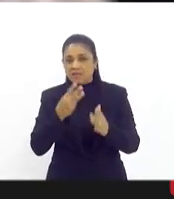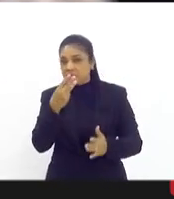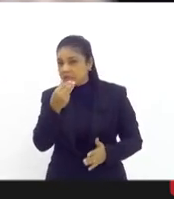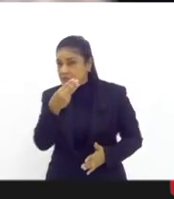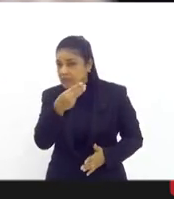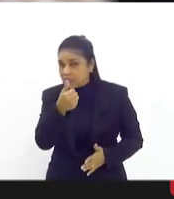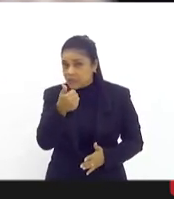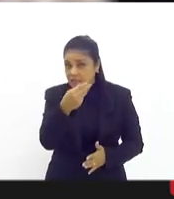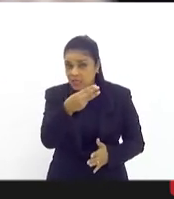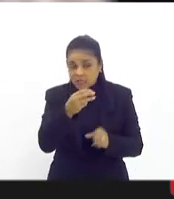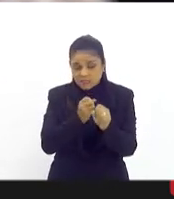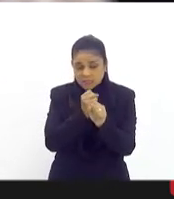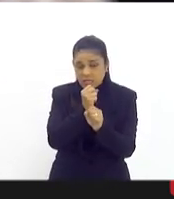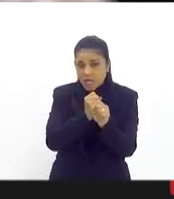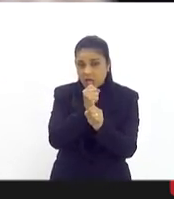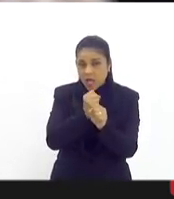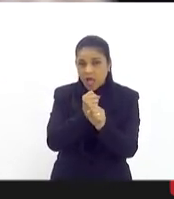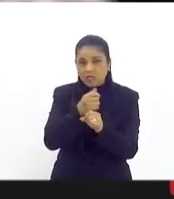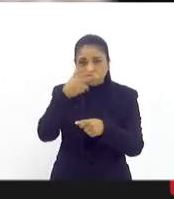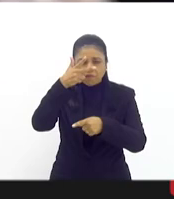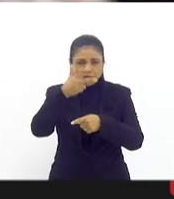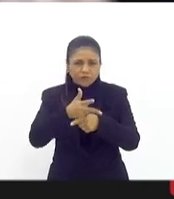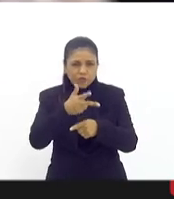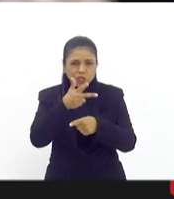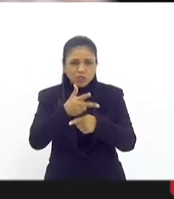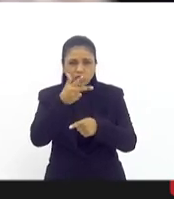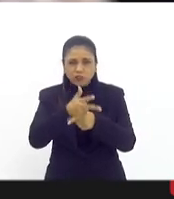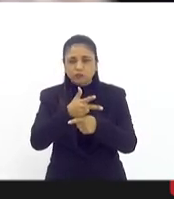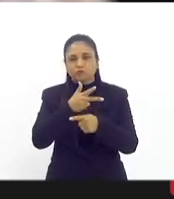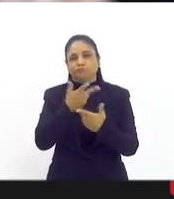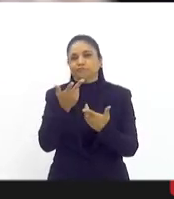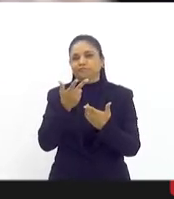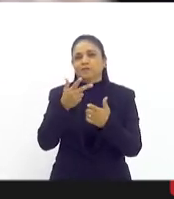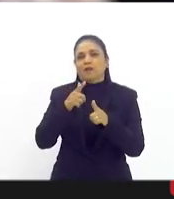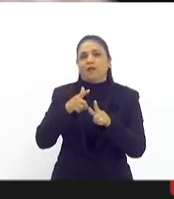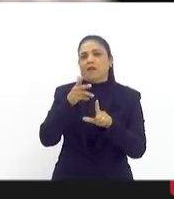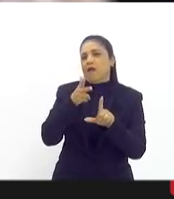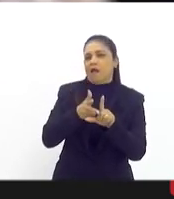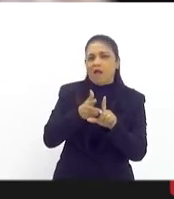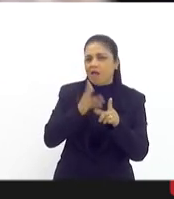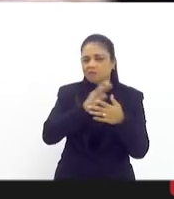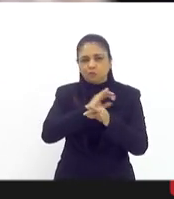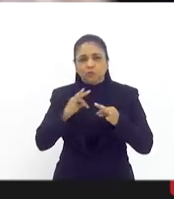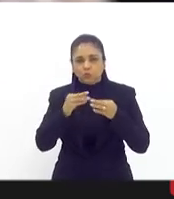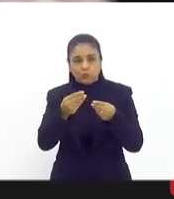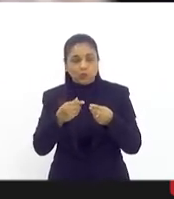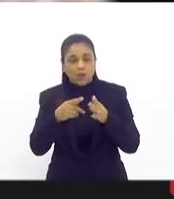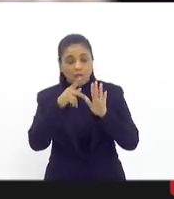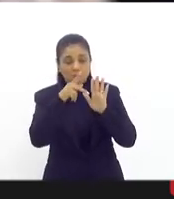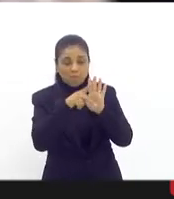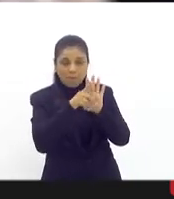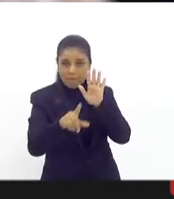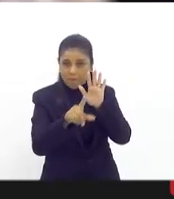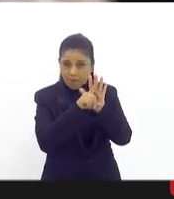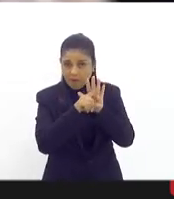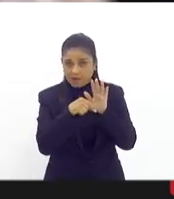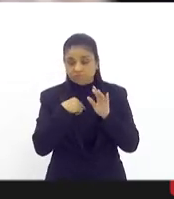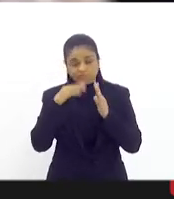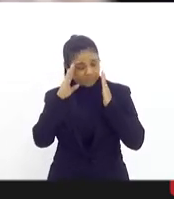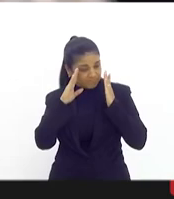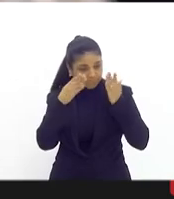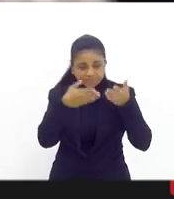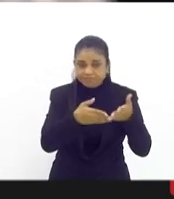anos criando todo tipo de vídeo, post, etc. O projeto de lei, gente, falando especificamente sobre o PL, é fundamental. Então, assim,